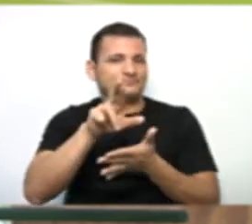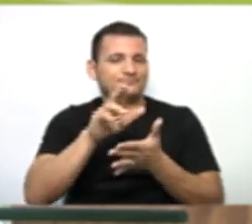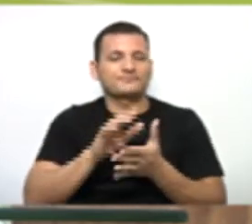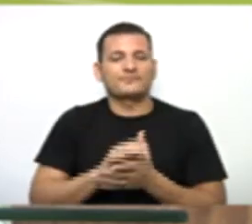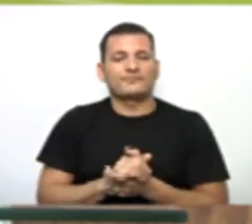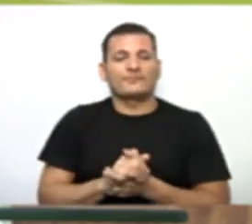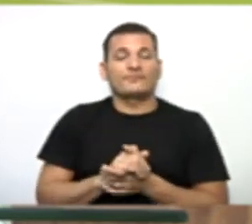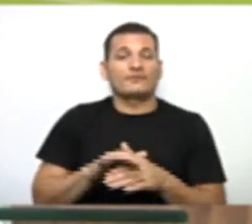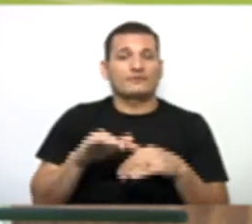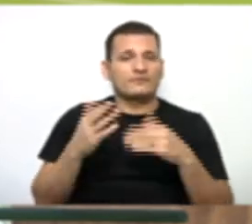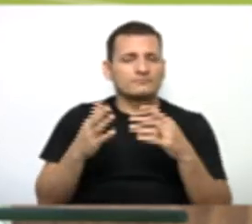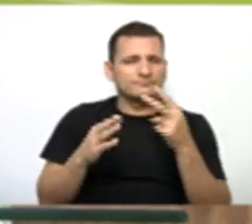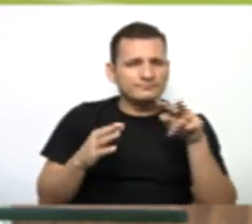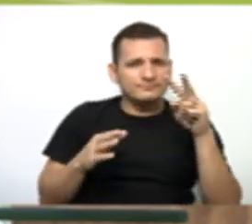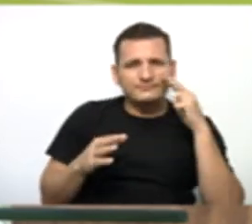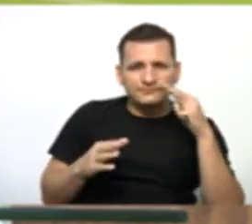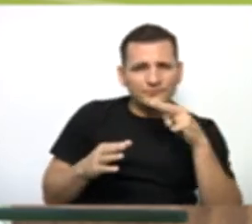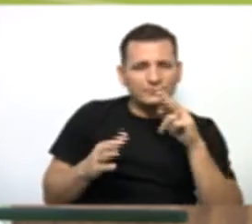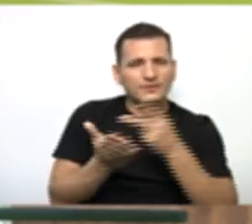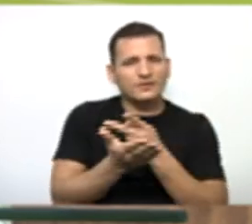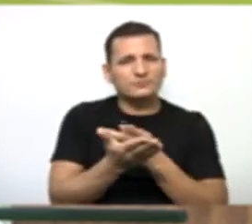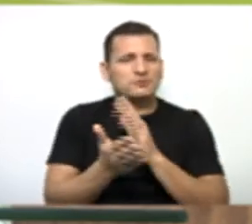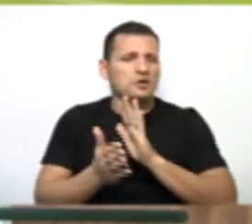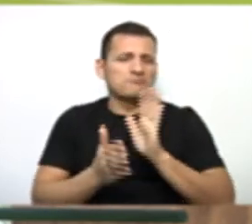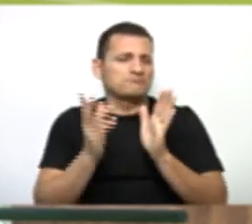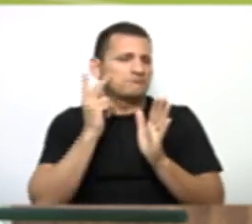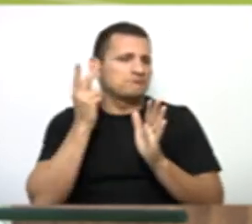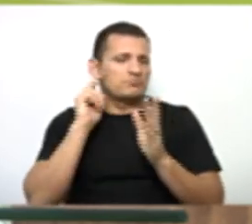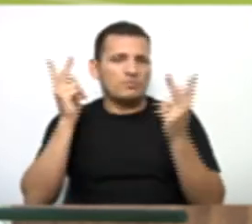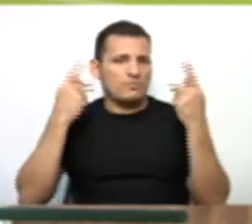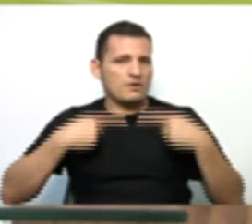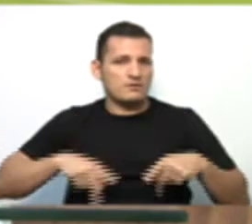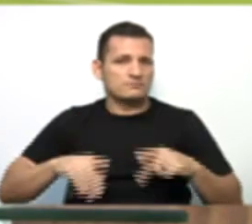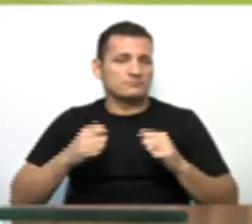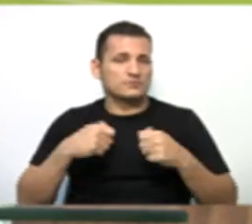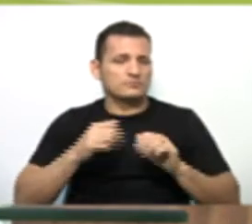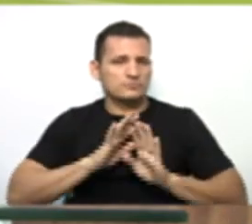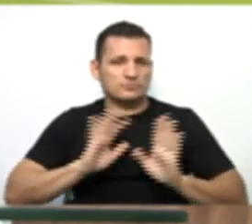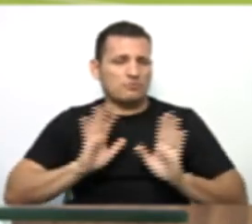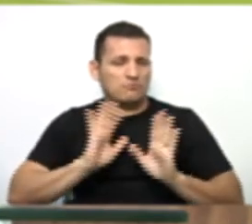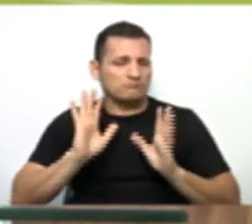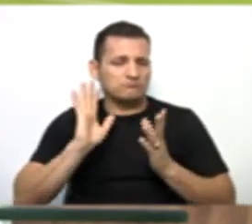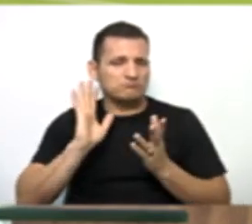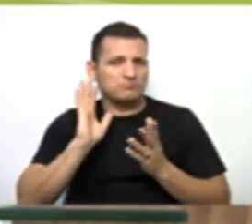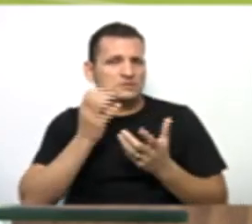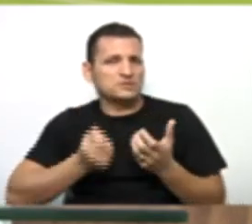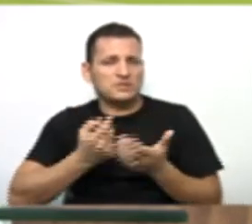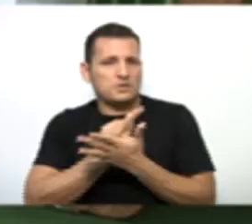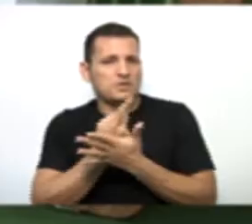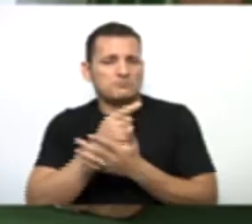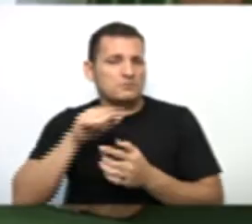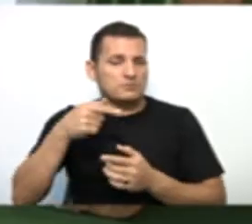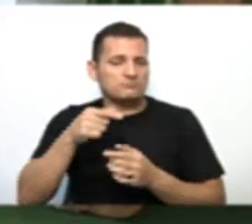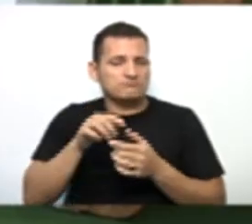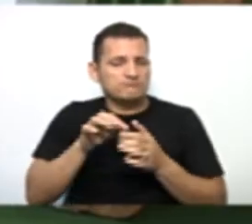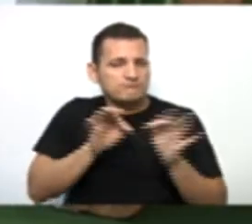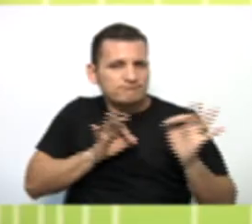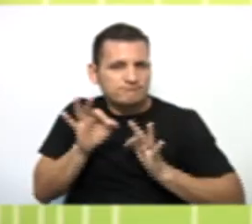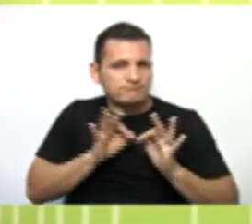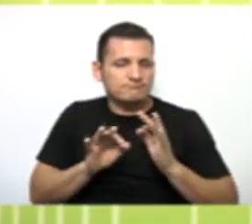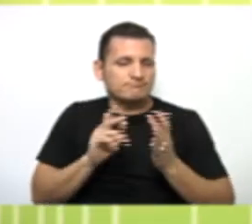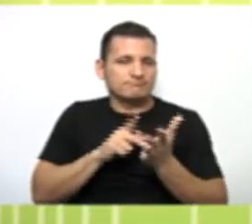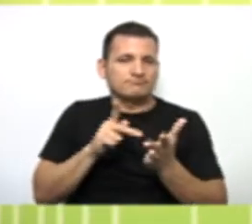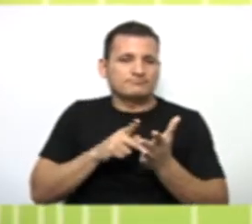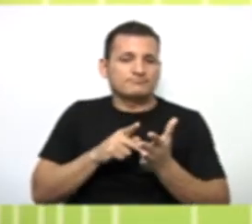estão vendo, o erro é passivo do ser humano, a gente pode errar, mas a gente tem que reconhecer o erro e corrigir, não é verdade? Verdade. Agora, o que o